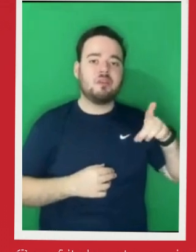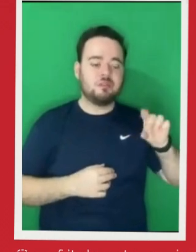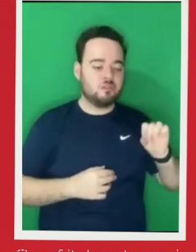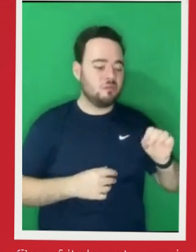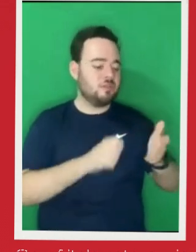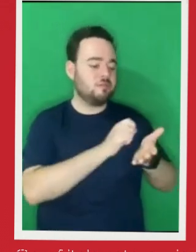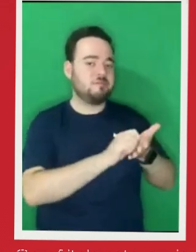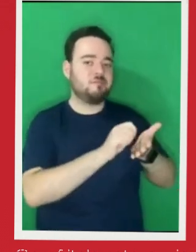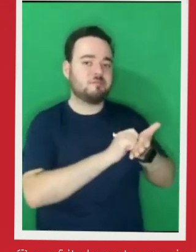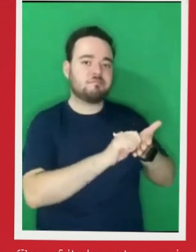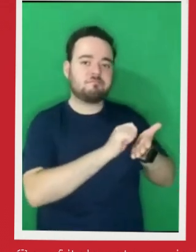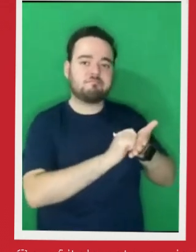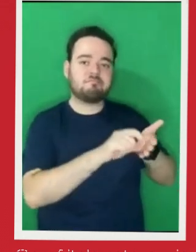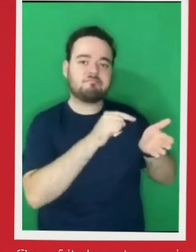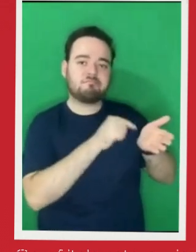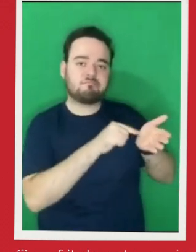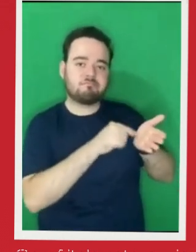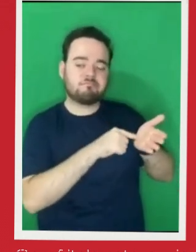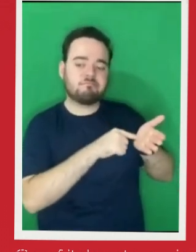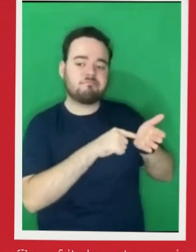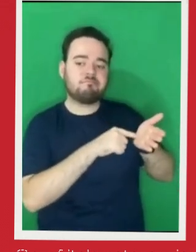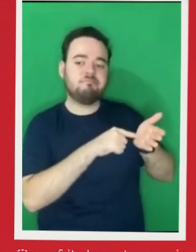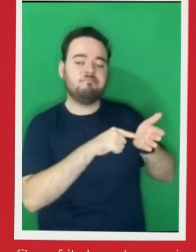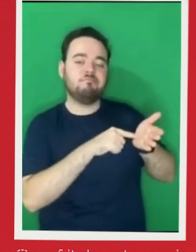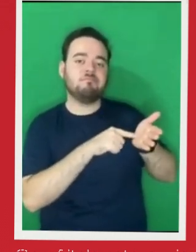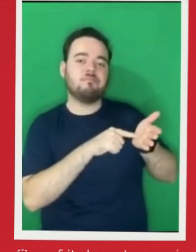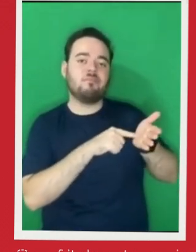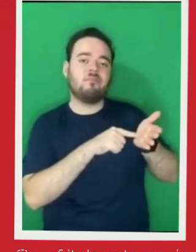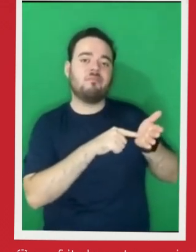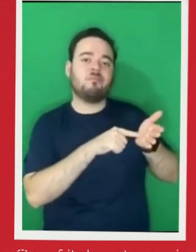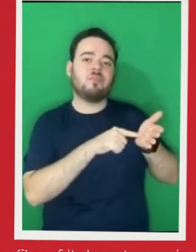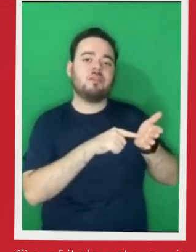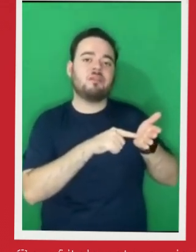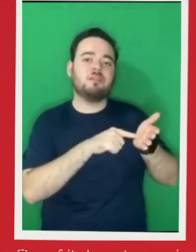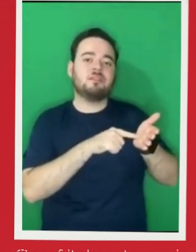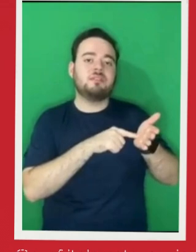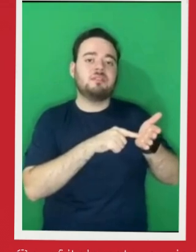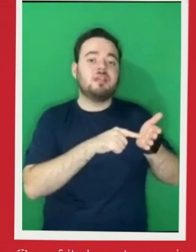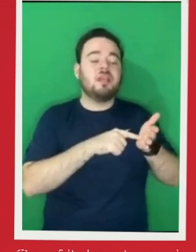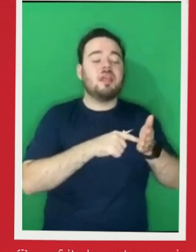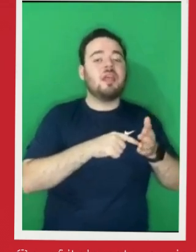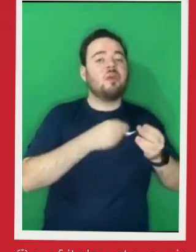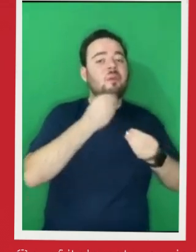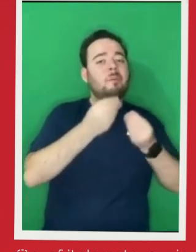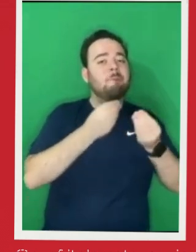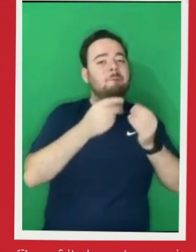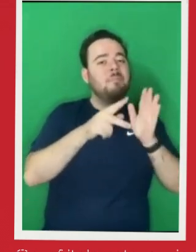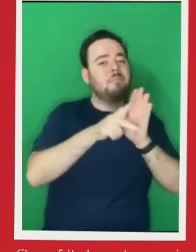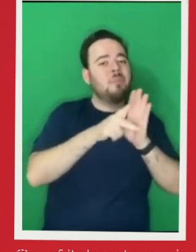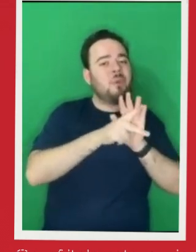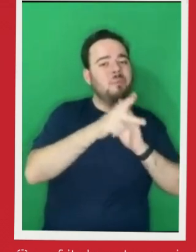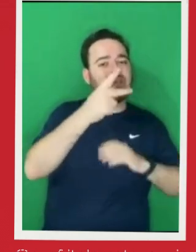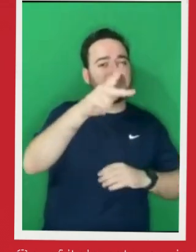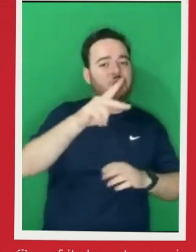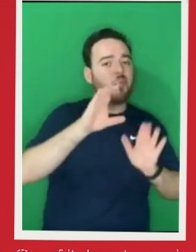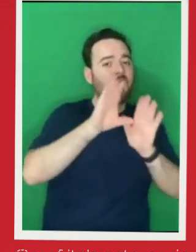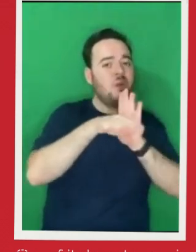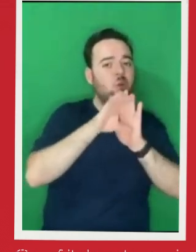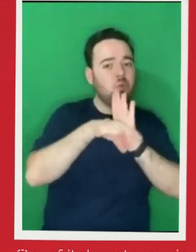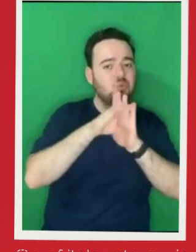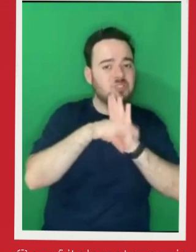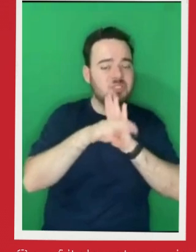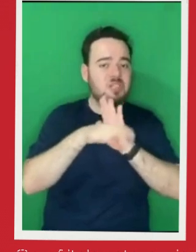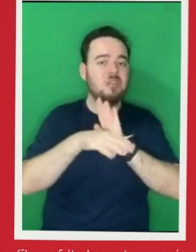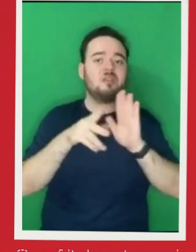como um dos elementos. O Pomodoro. Então, o memorando é uma peça analítica, muitas vezes, em torno de um conceito